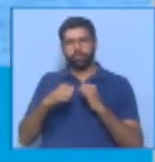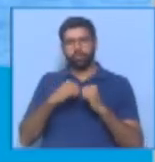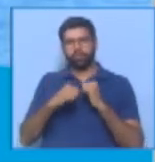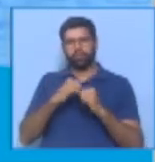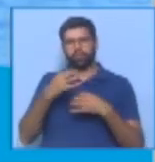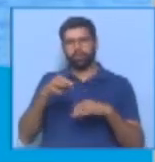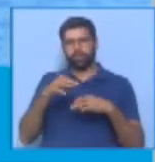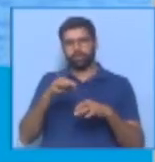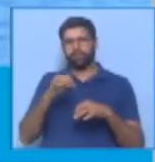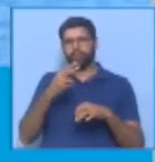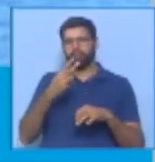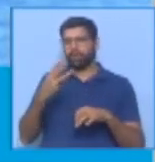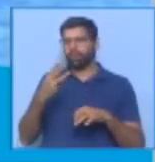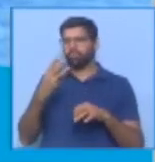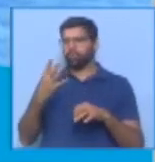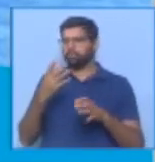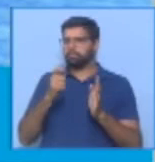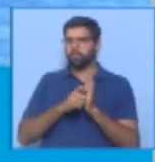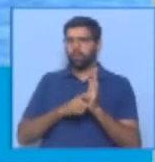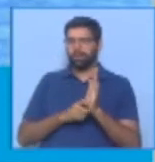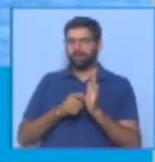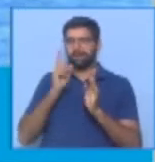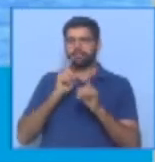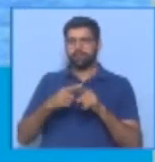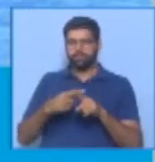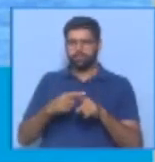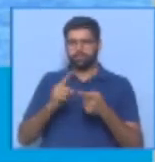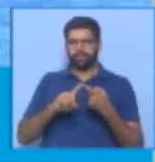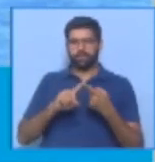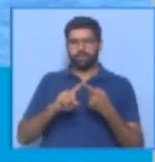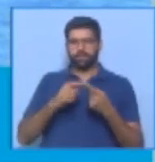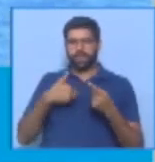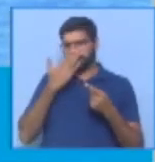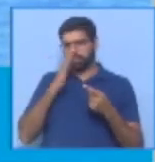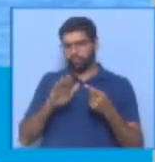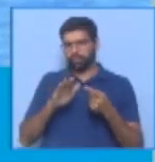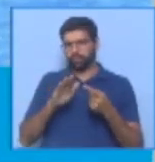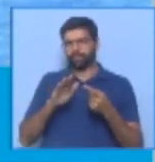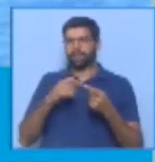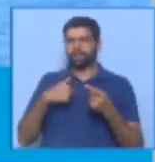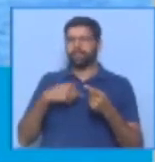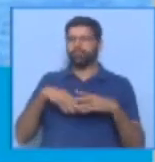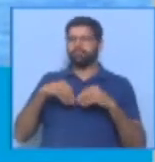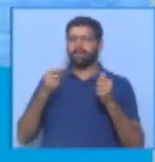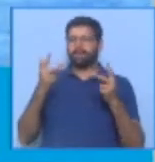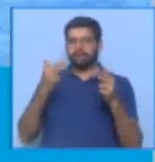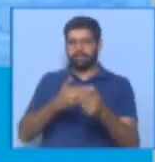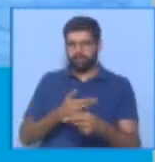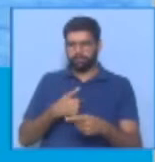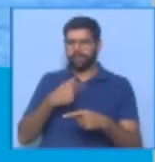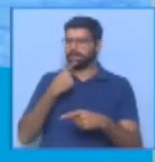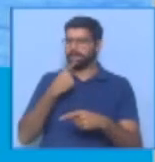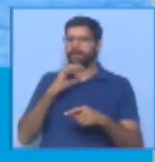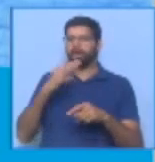3, 4 pontos muito interessantes. Um deles é, primeiro, a primeira atitude, espírito crítico. Isto é, perceber o que é que